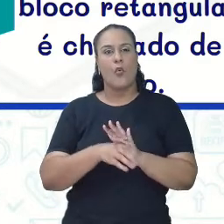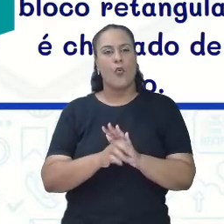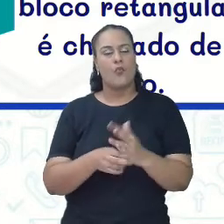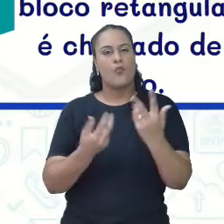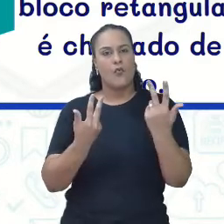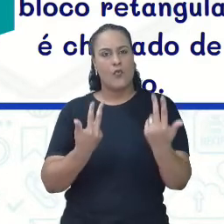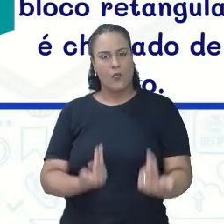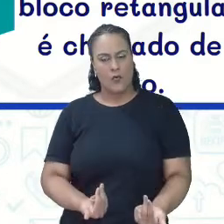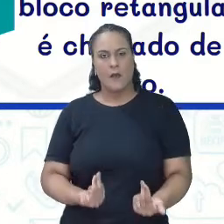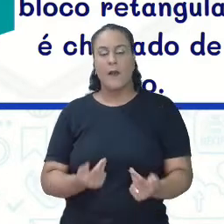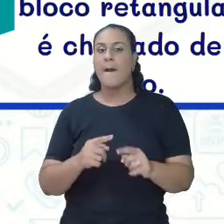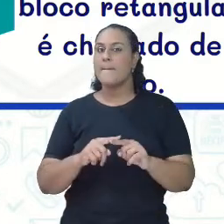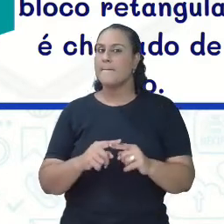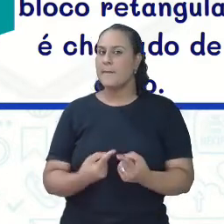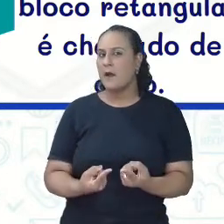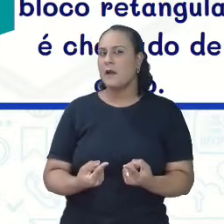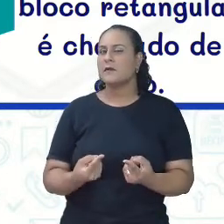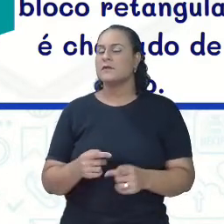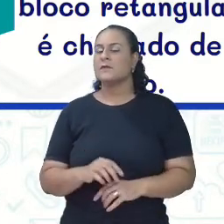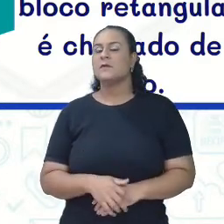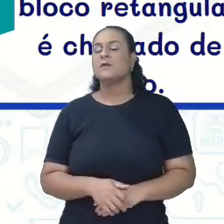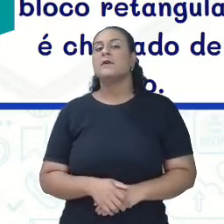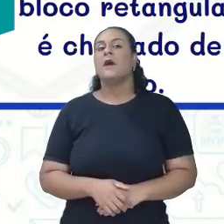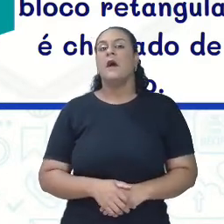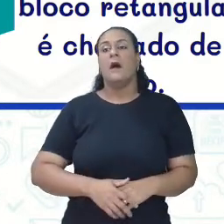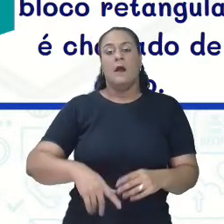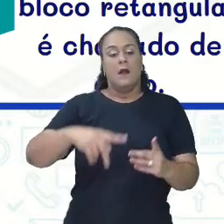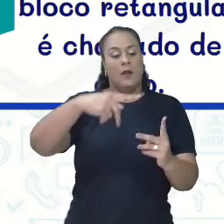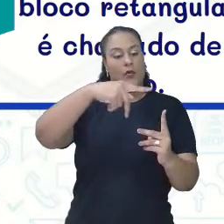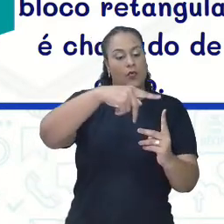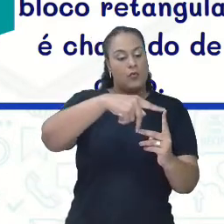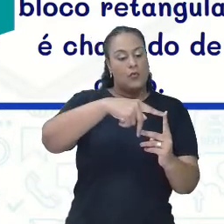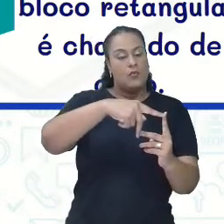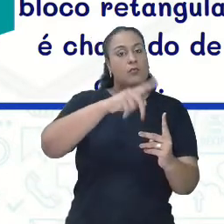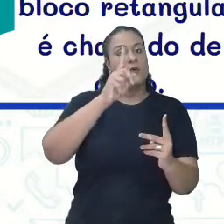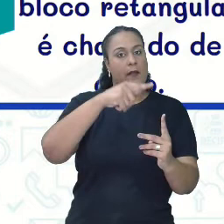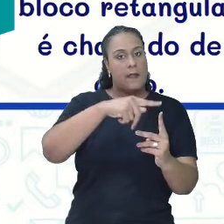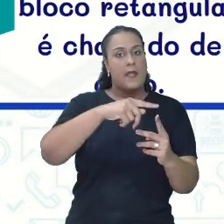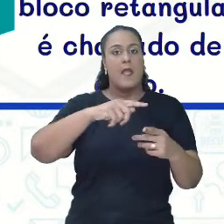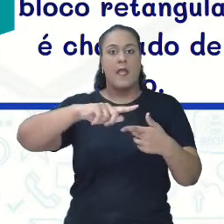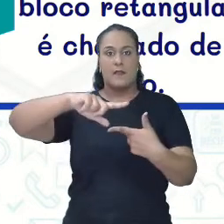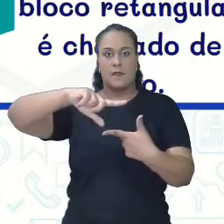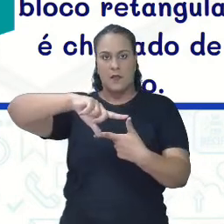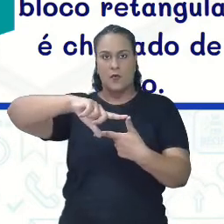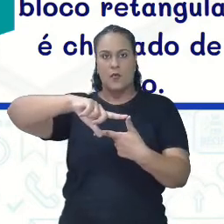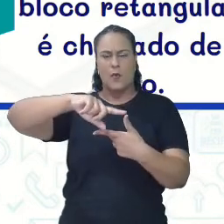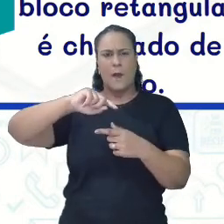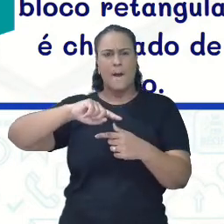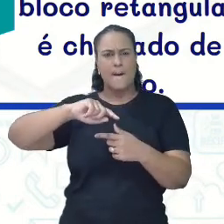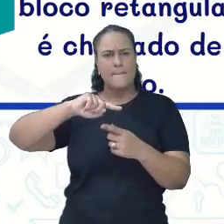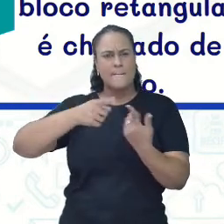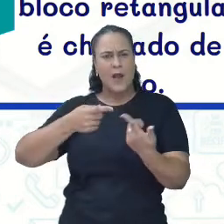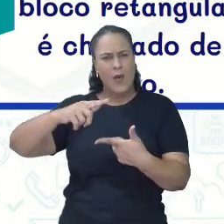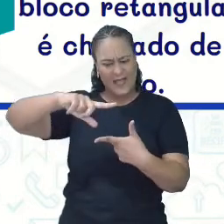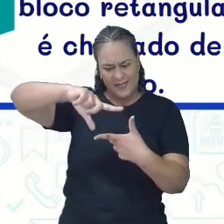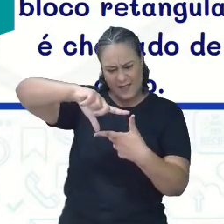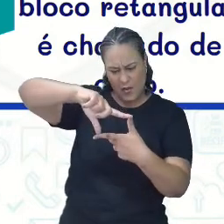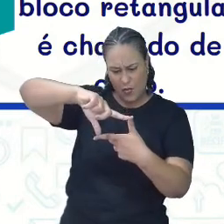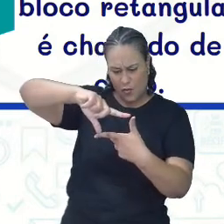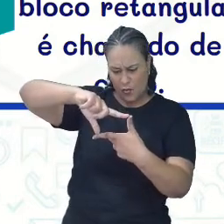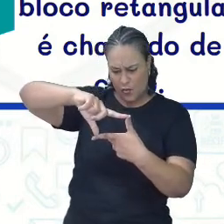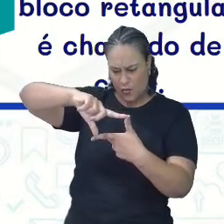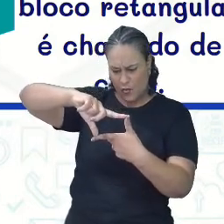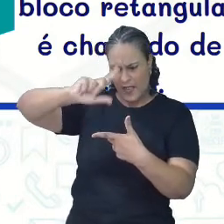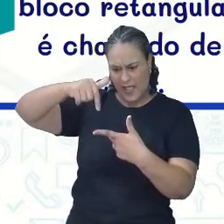no comecinho, só para reforçar que todo cubo vai ser um bloco retangular, mas nem todo bloco retangular vai ser